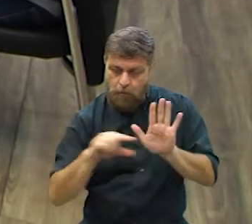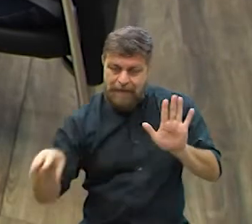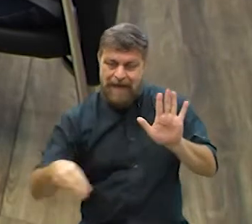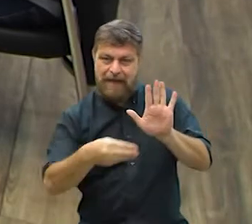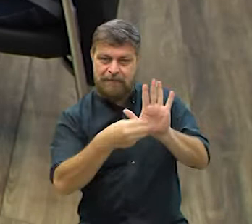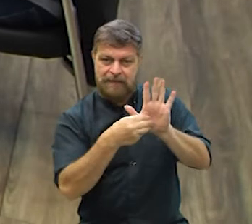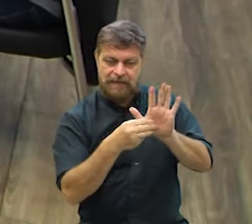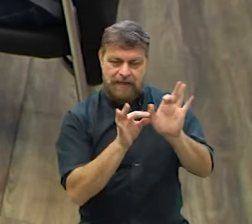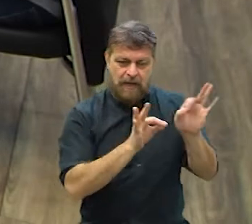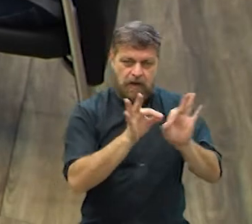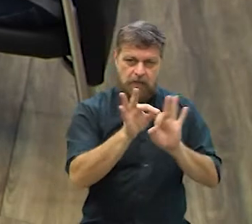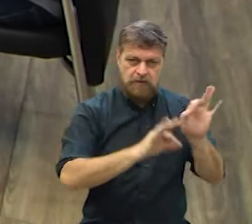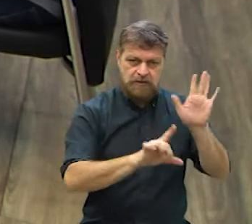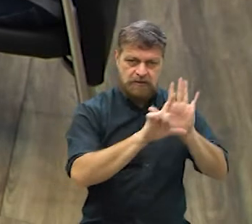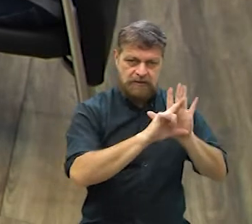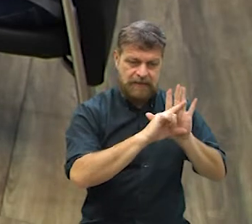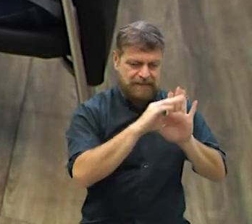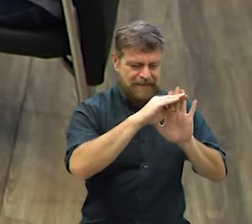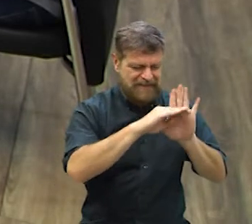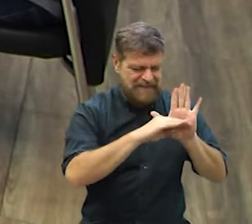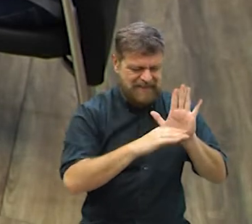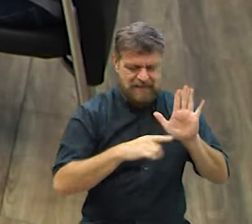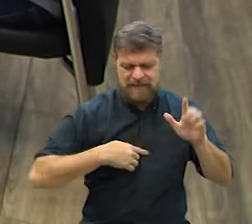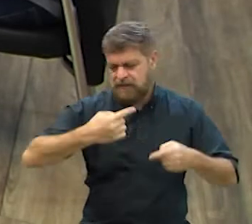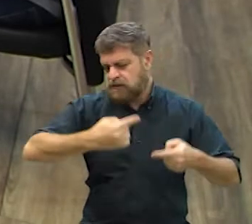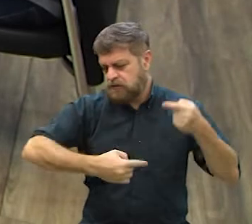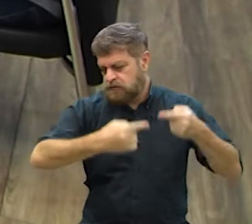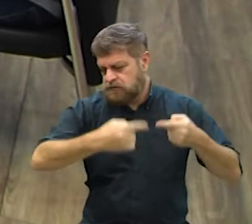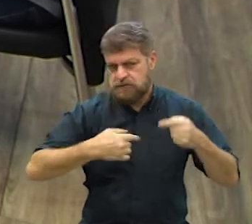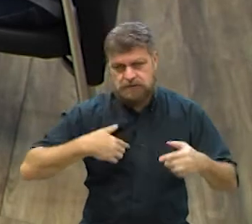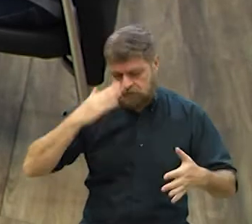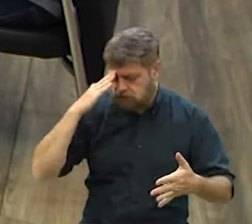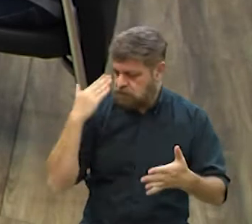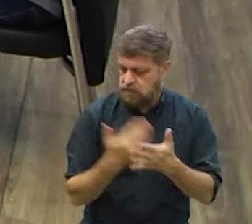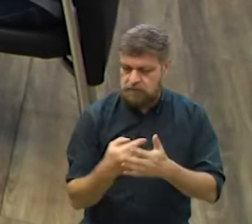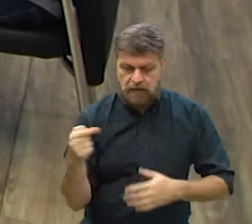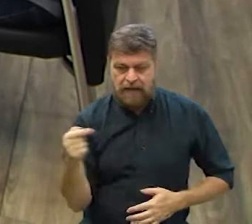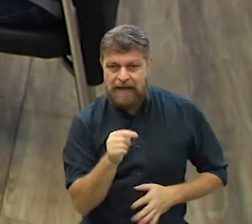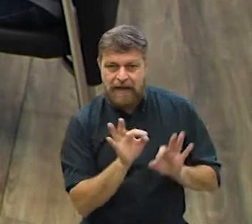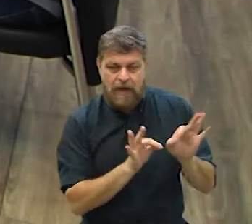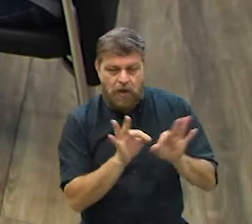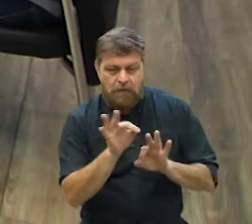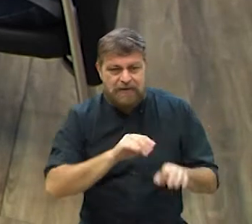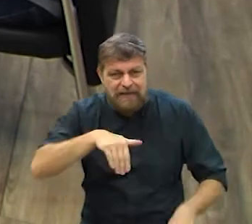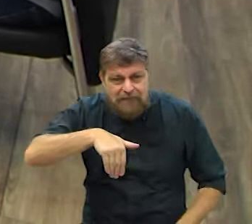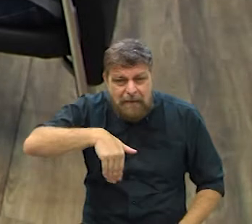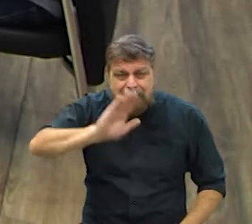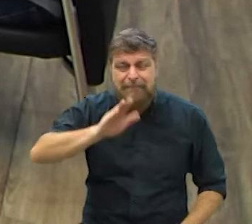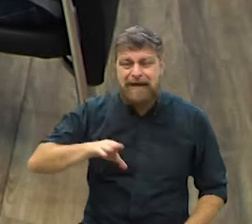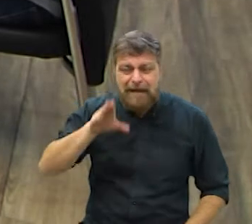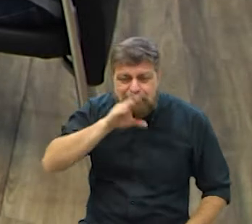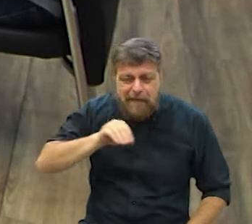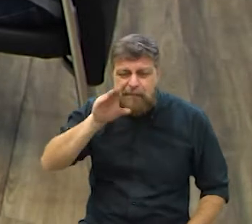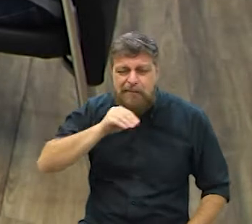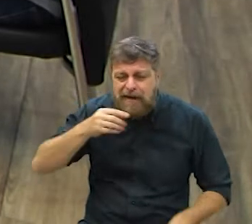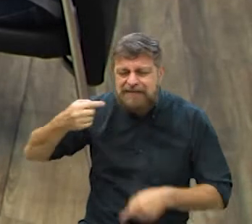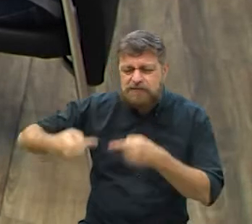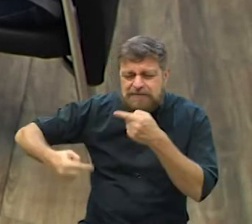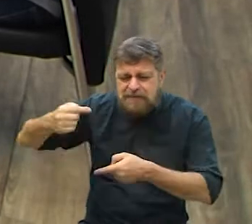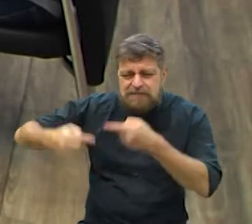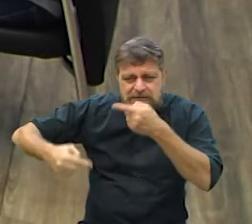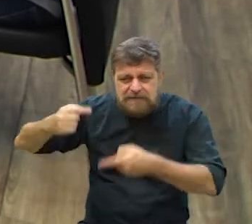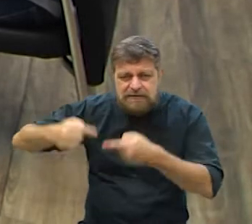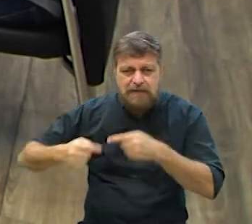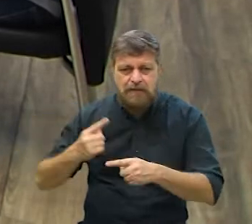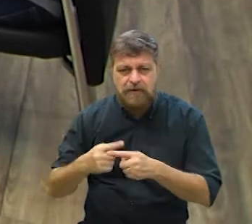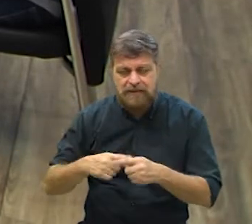uma emenda. O projeto ele é tão discutido, eu creio que é o projeto mais discutido desse ano